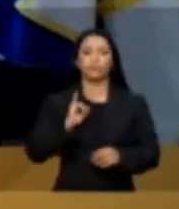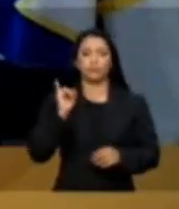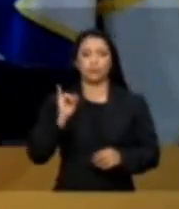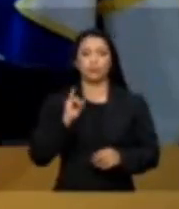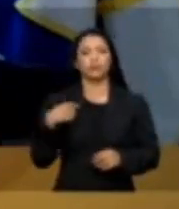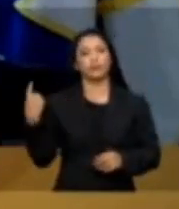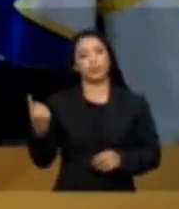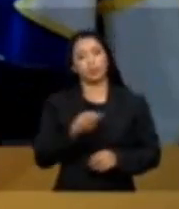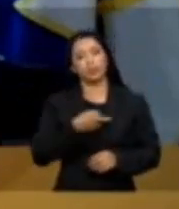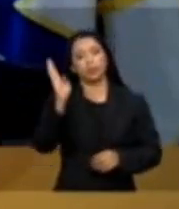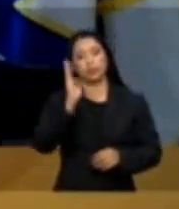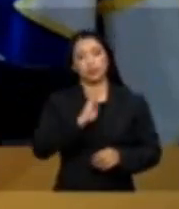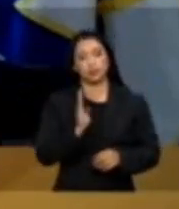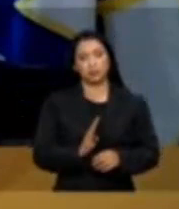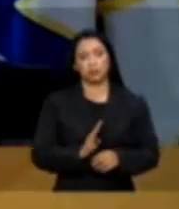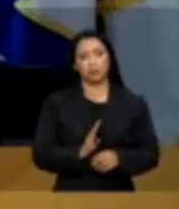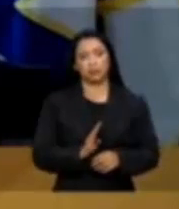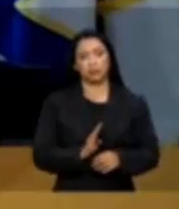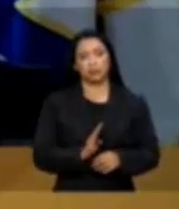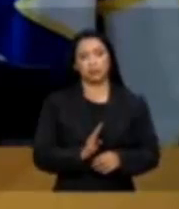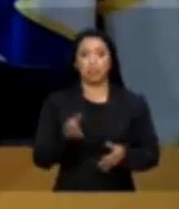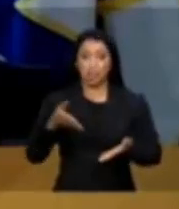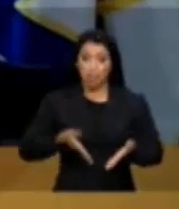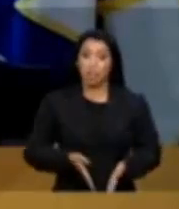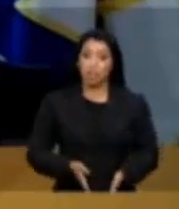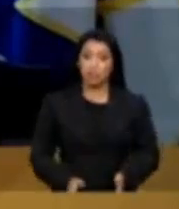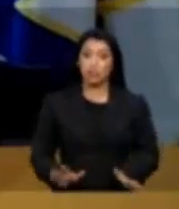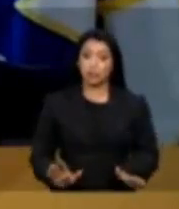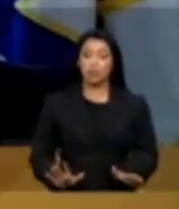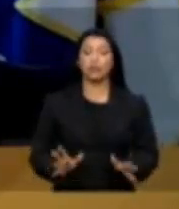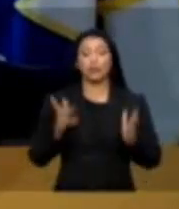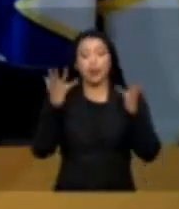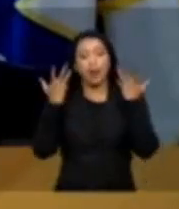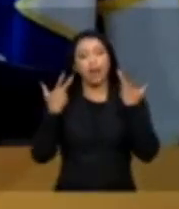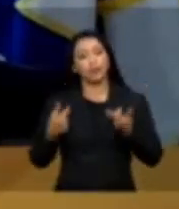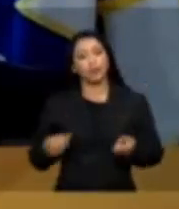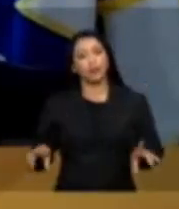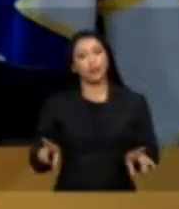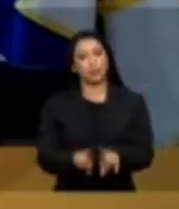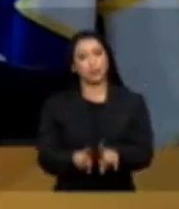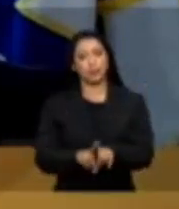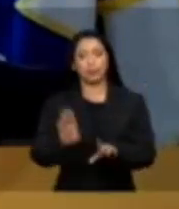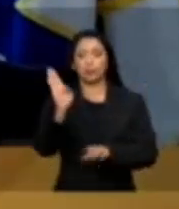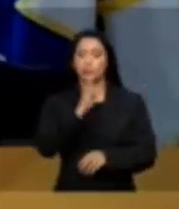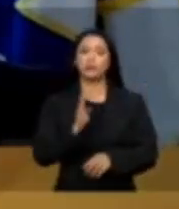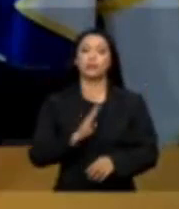os nossos brasileiros nativos, naturais e também para todos os brasileiros que